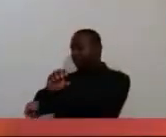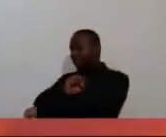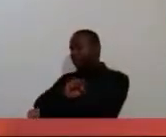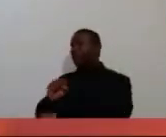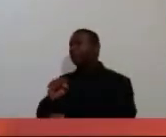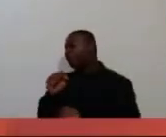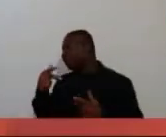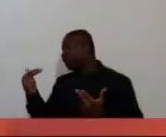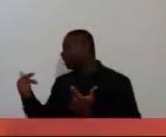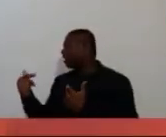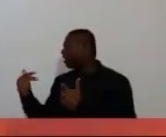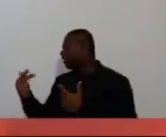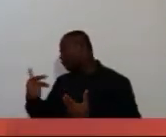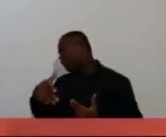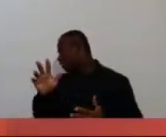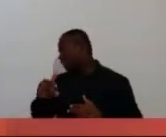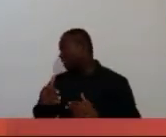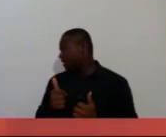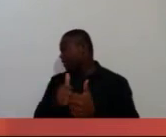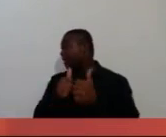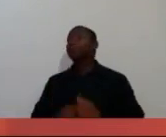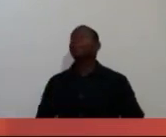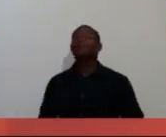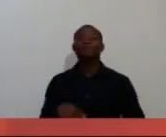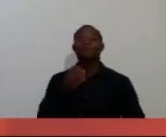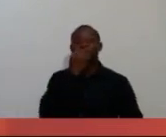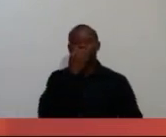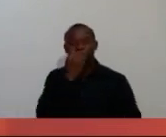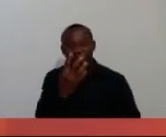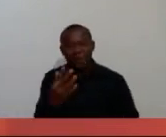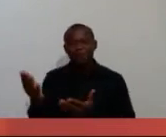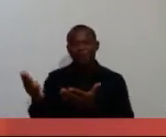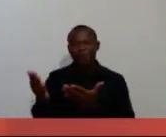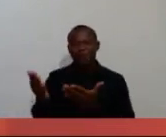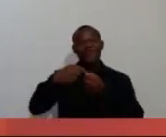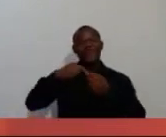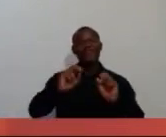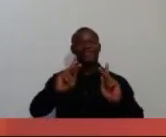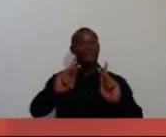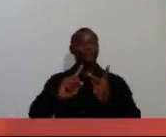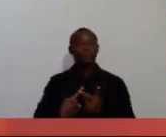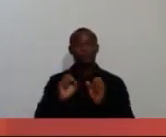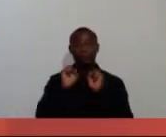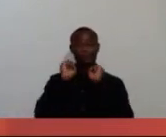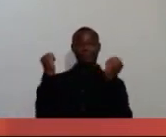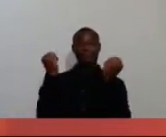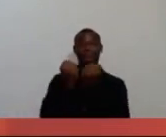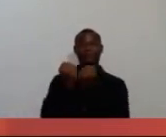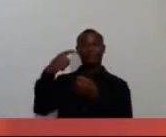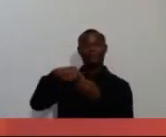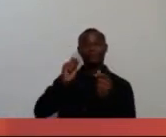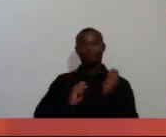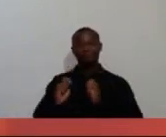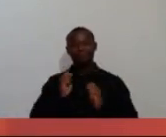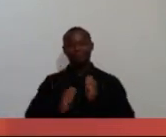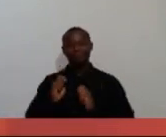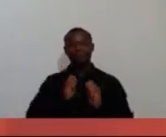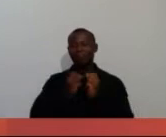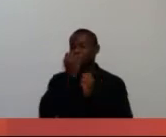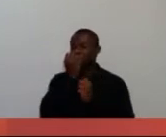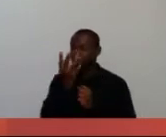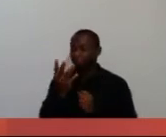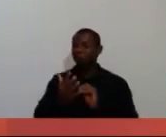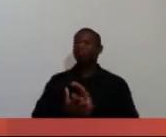Muito bem, estamos de volta, nosso seminário é AD, e quero lembrar você mais